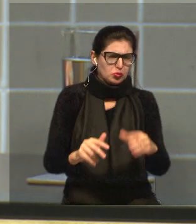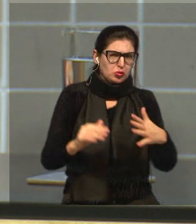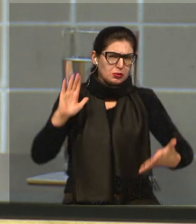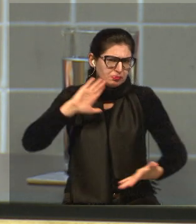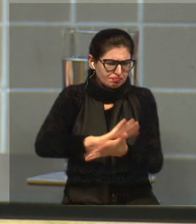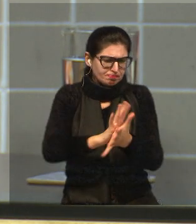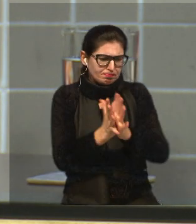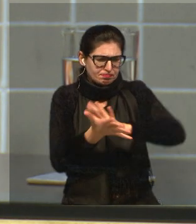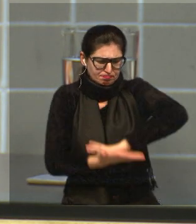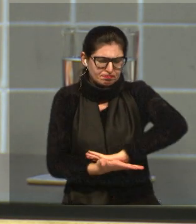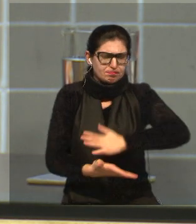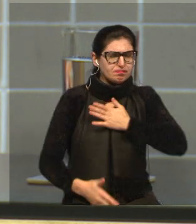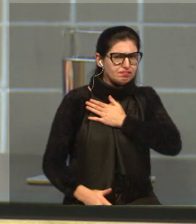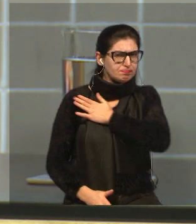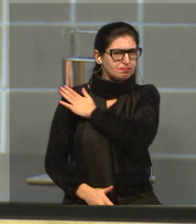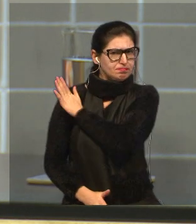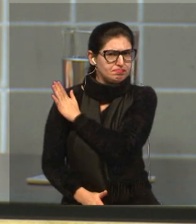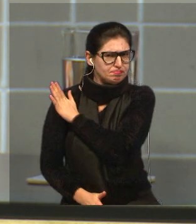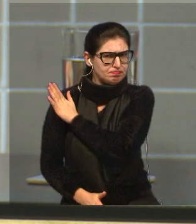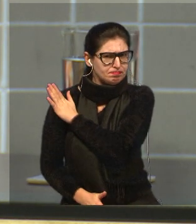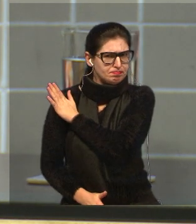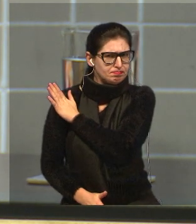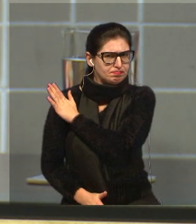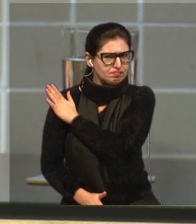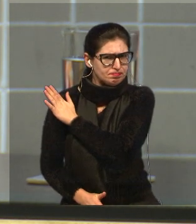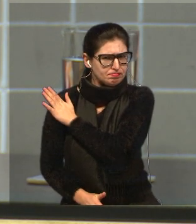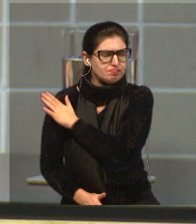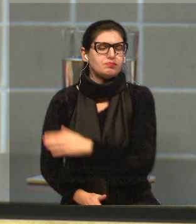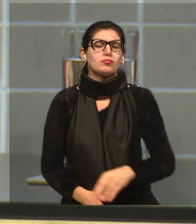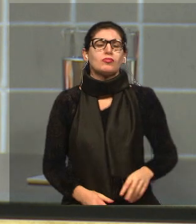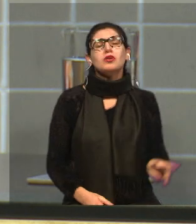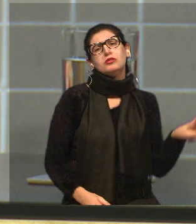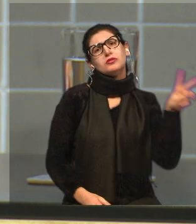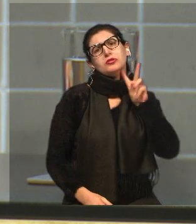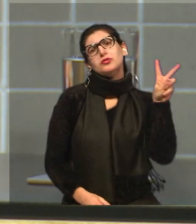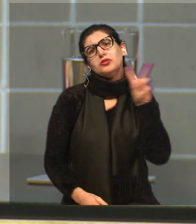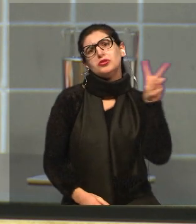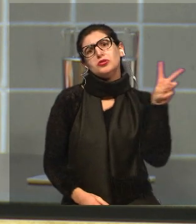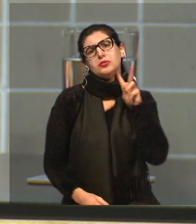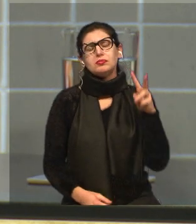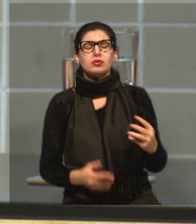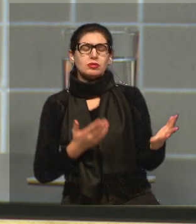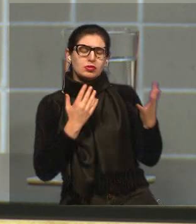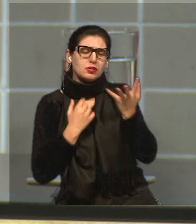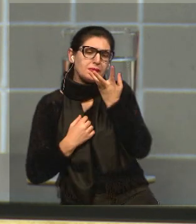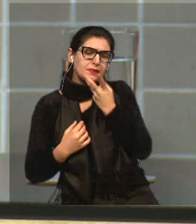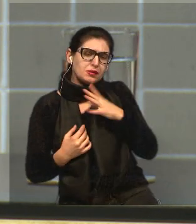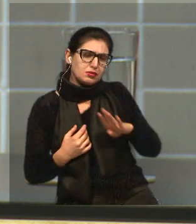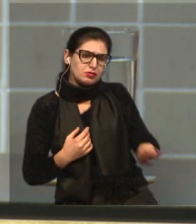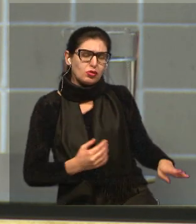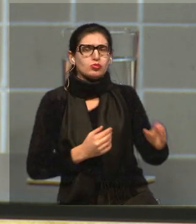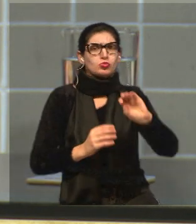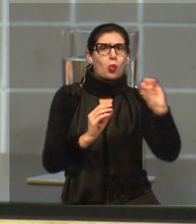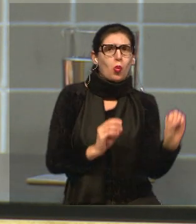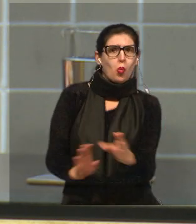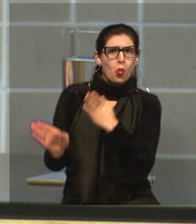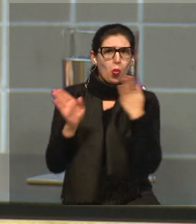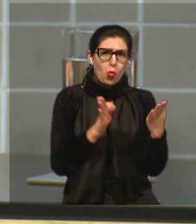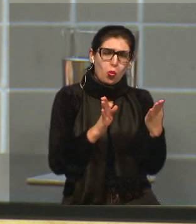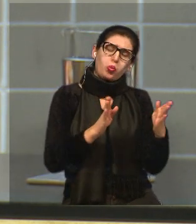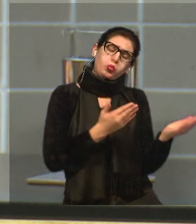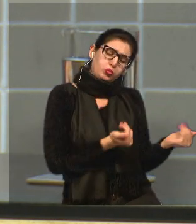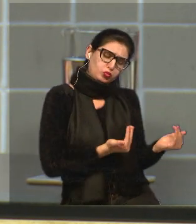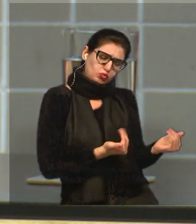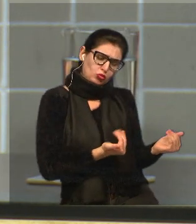discriminação, opressão, que tenham como vítima a criança ou o adolescente. Vale ressaltar aqui sobre o